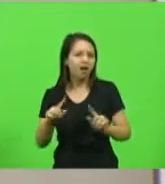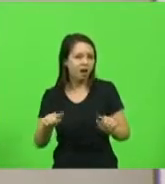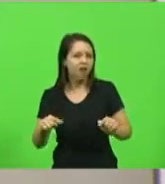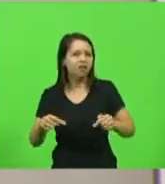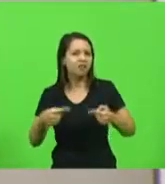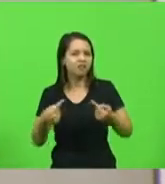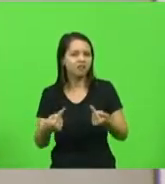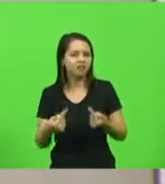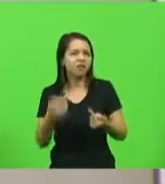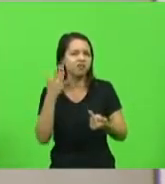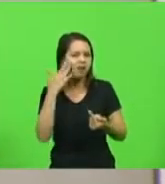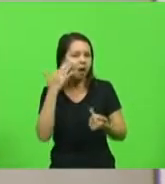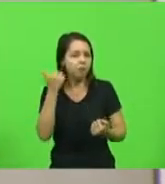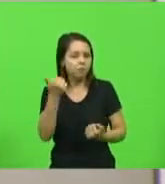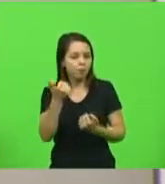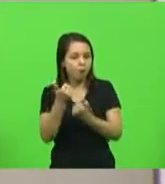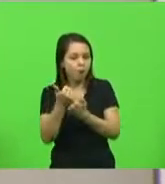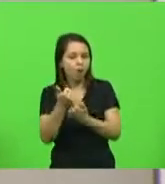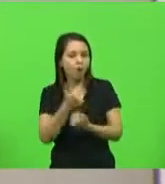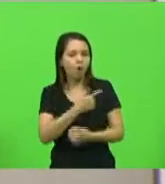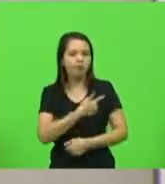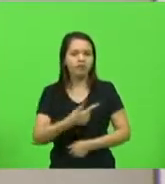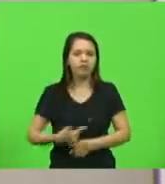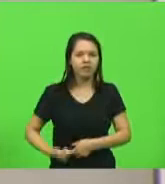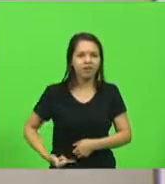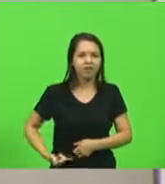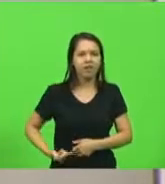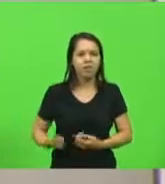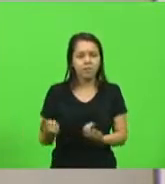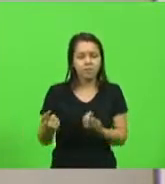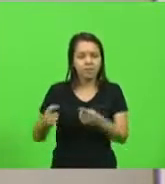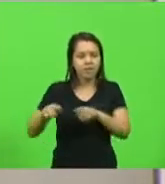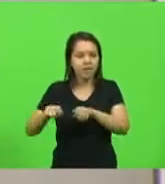governo catarinense, essas parcerias entre os poderes,